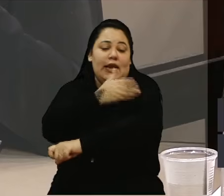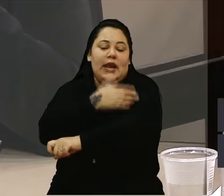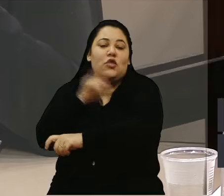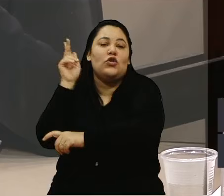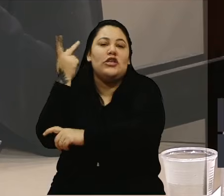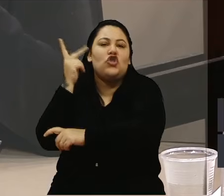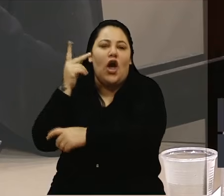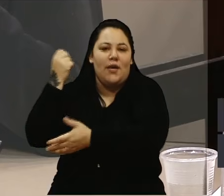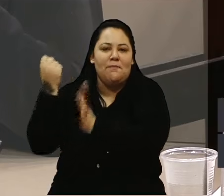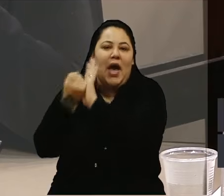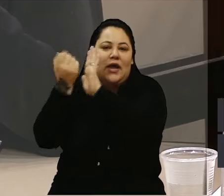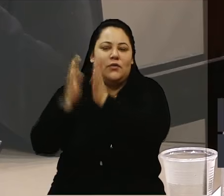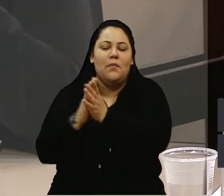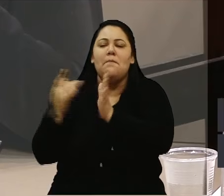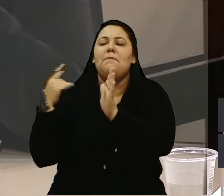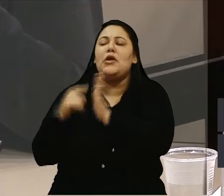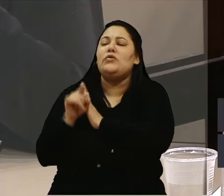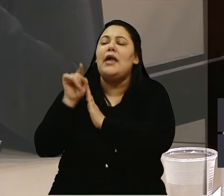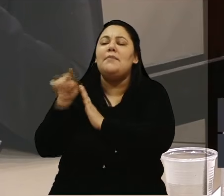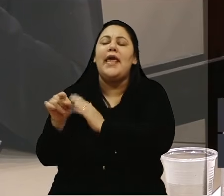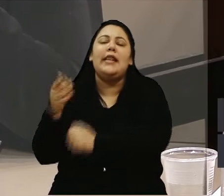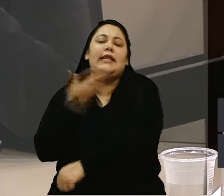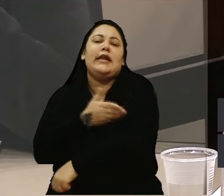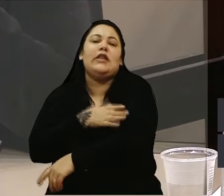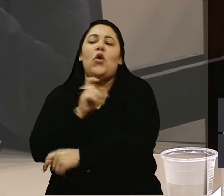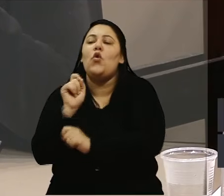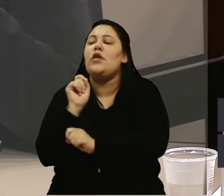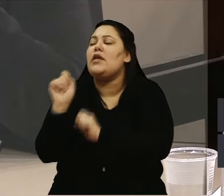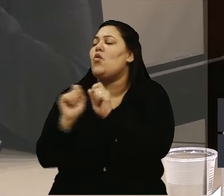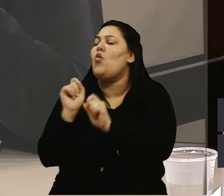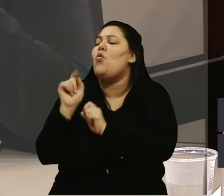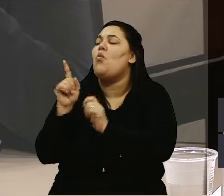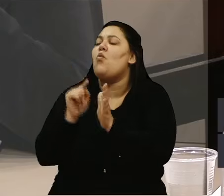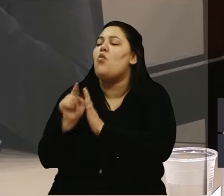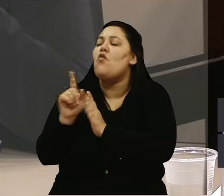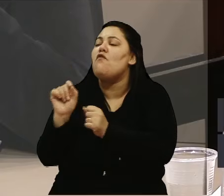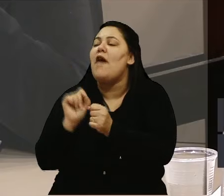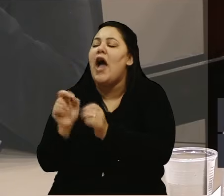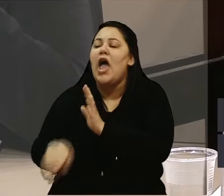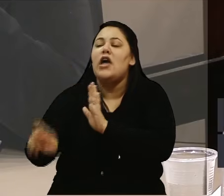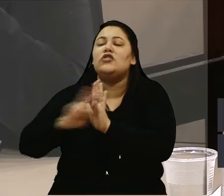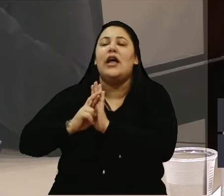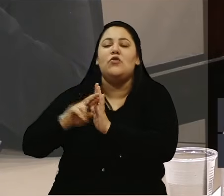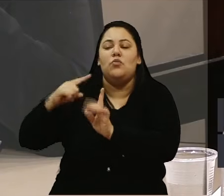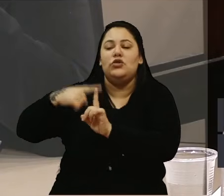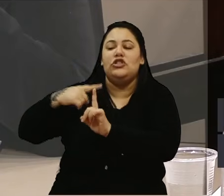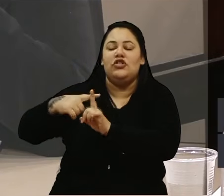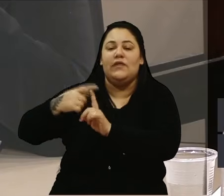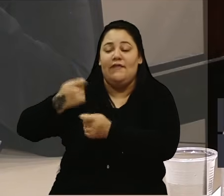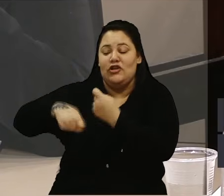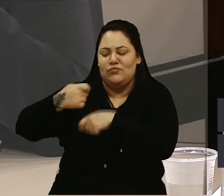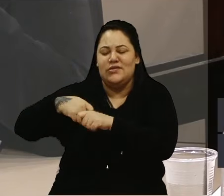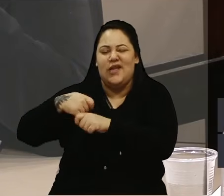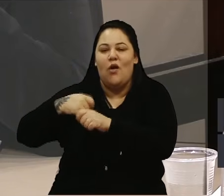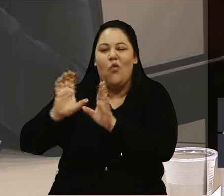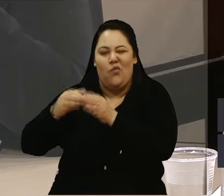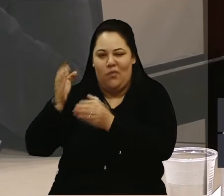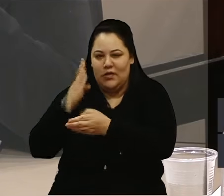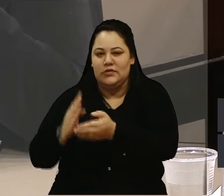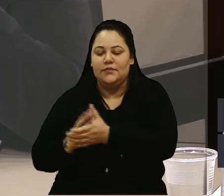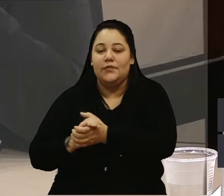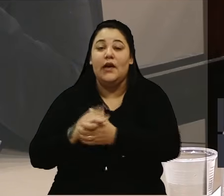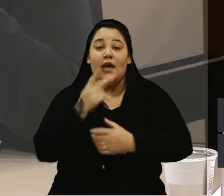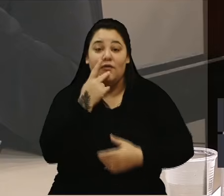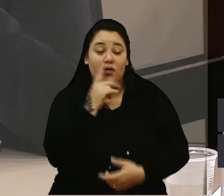história. Perguntado para ele o que ele faz para ter resultados positivos, que ele veio agora para administrar o caos da seleção brasileira. Aí ele alega que ele não entende